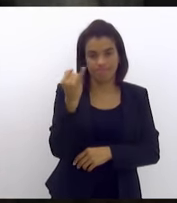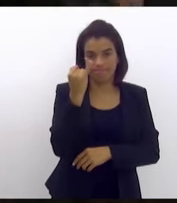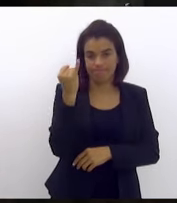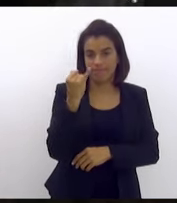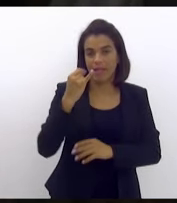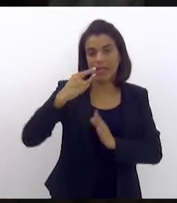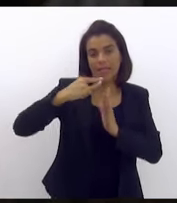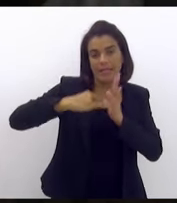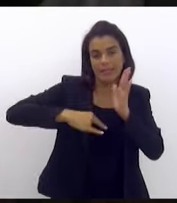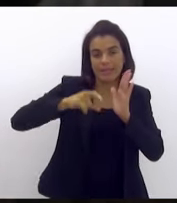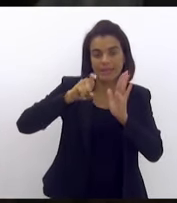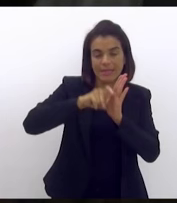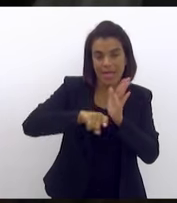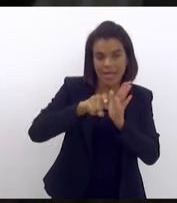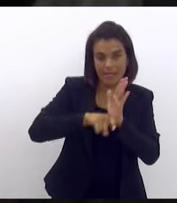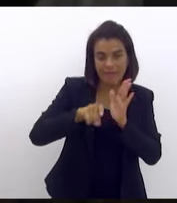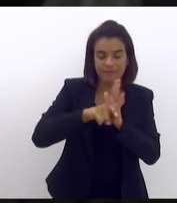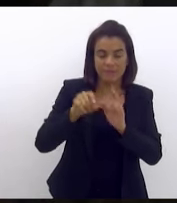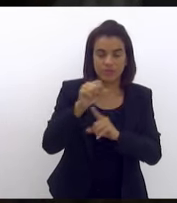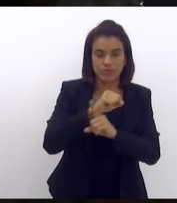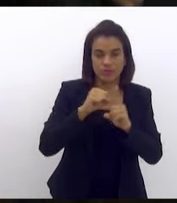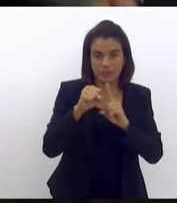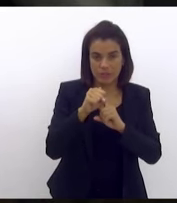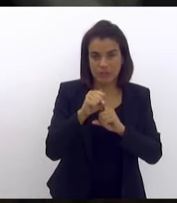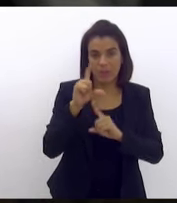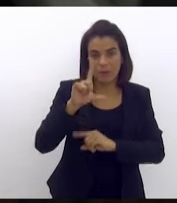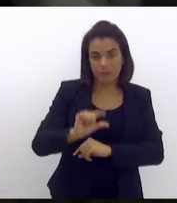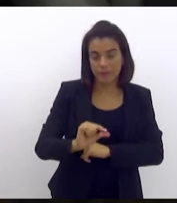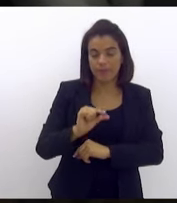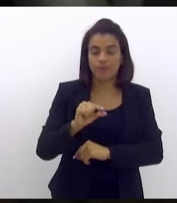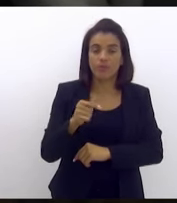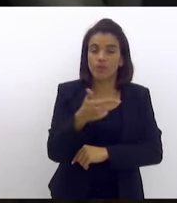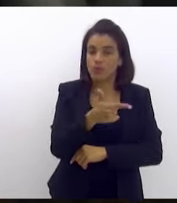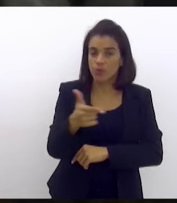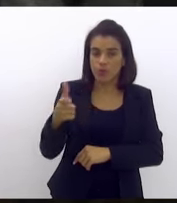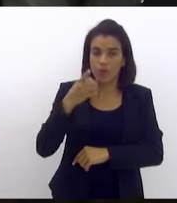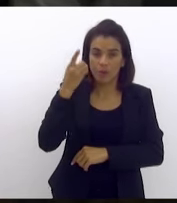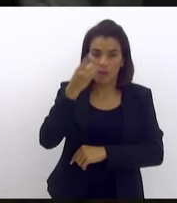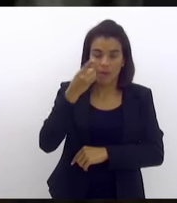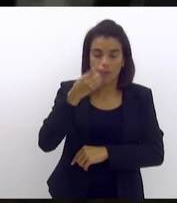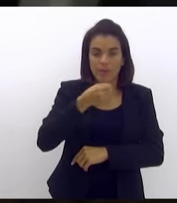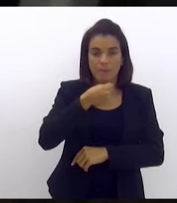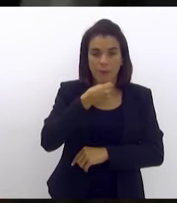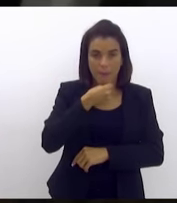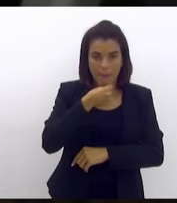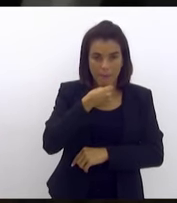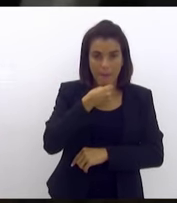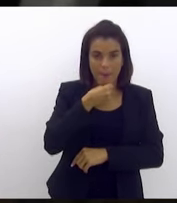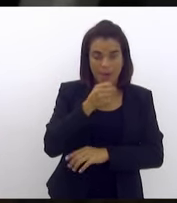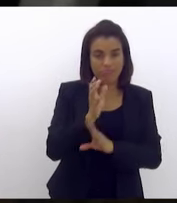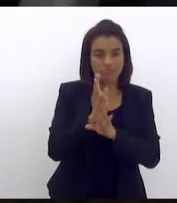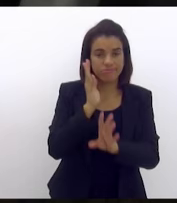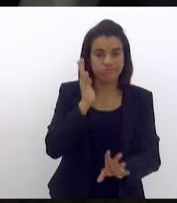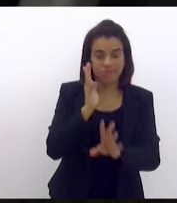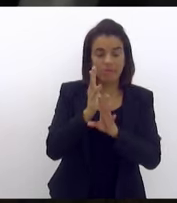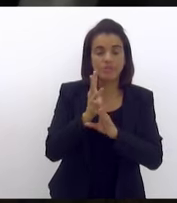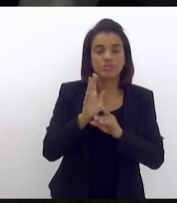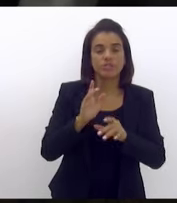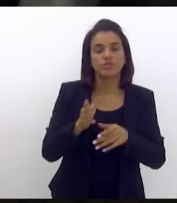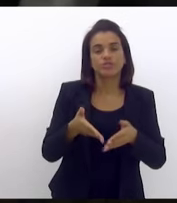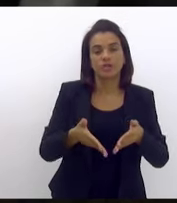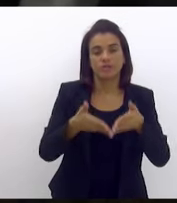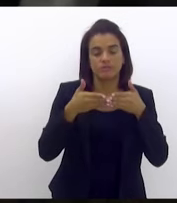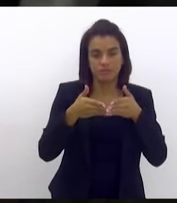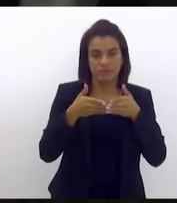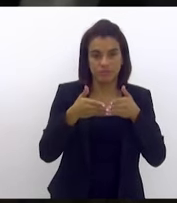social. Em não havendo mais oradores inscritos, está